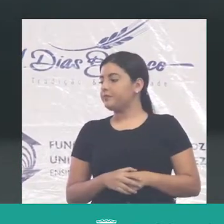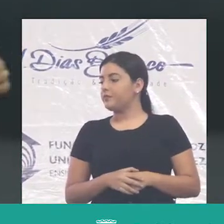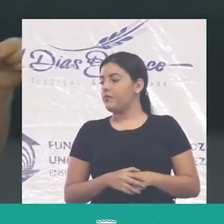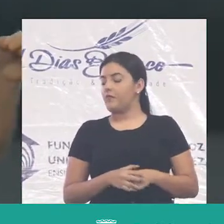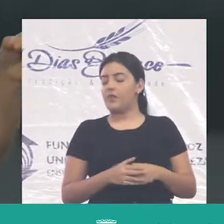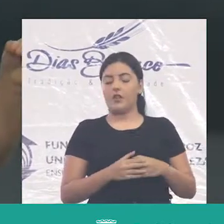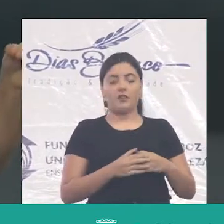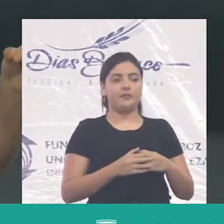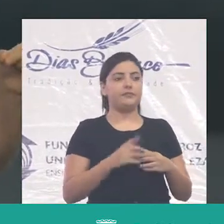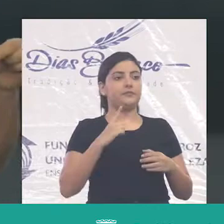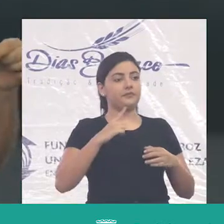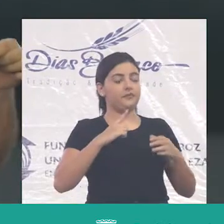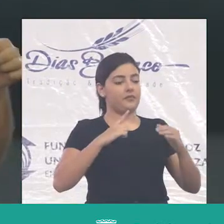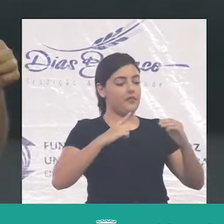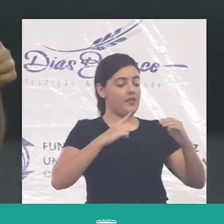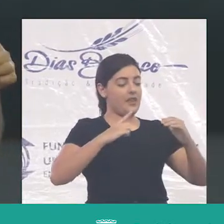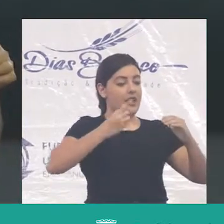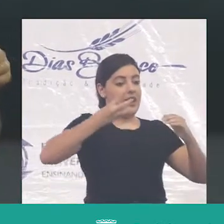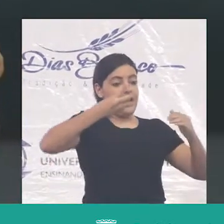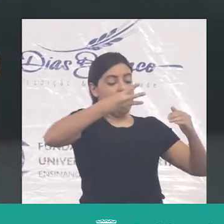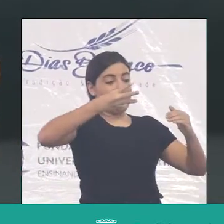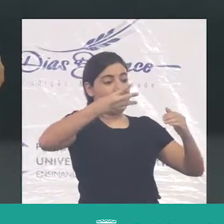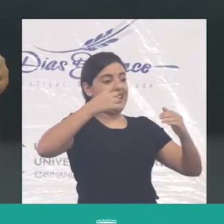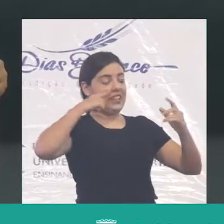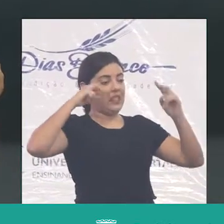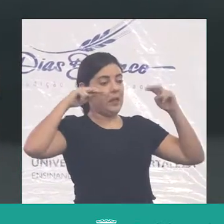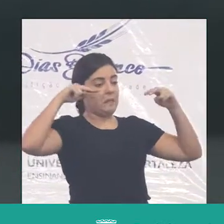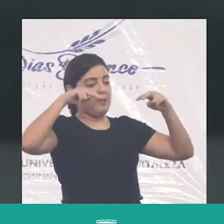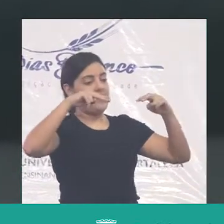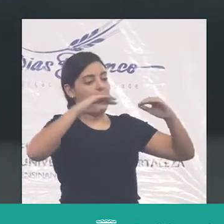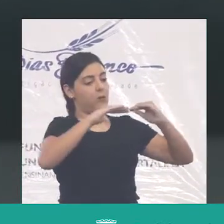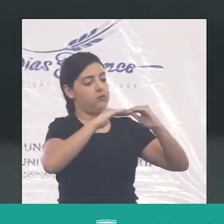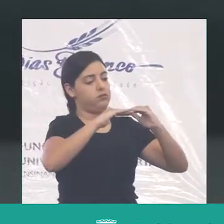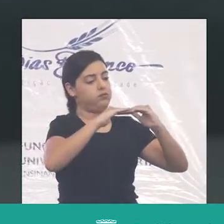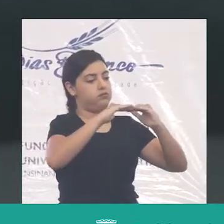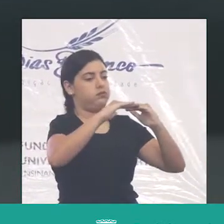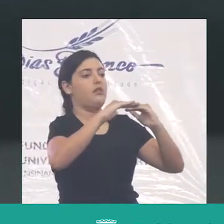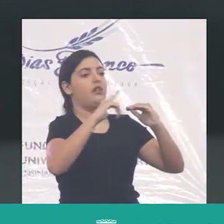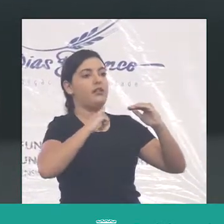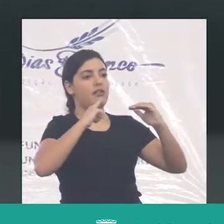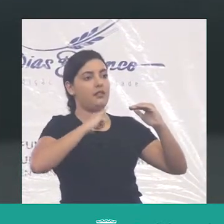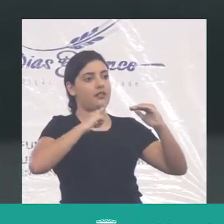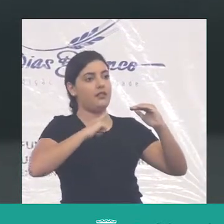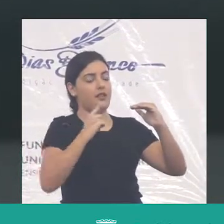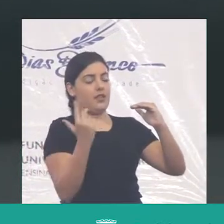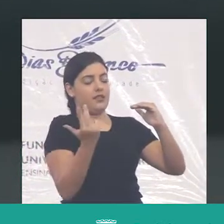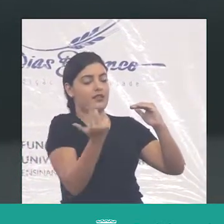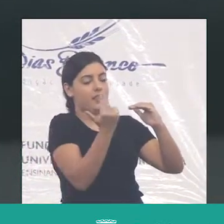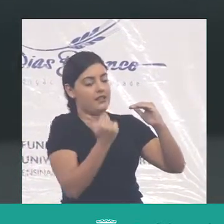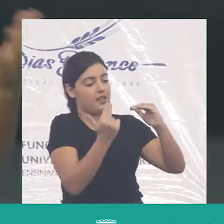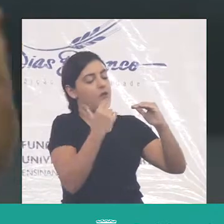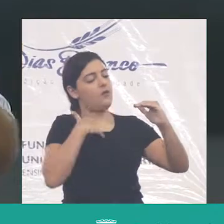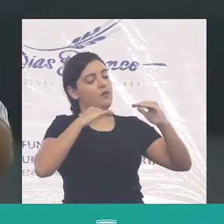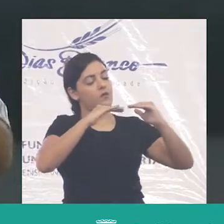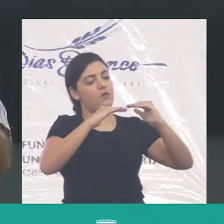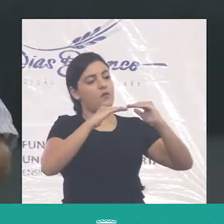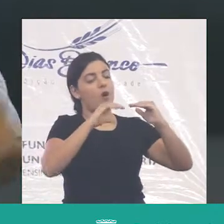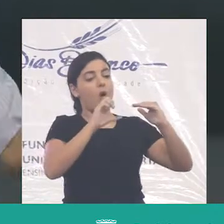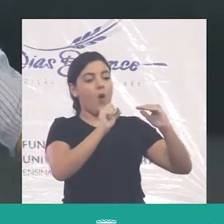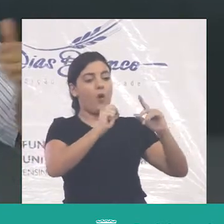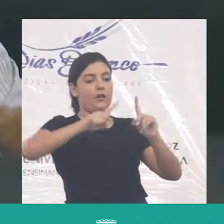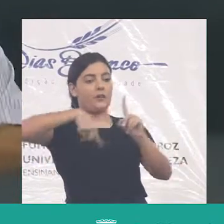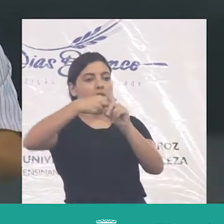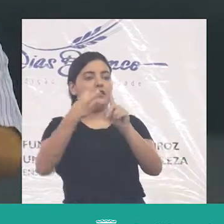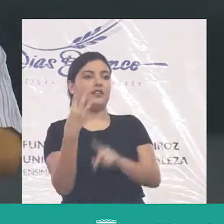Com mais as 3 que estão em cima visíveis, ó, as 3 de cima que estão visíveis na segunda camada, 8 com mais